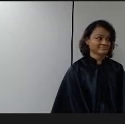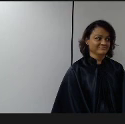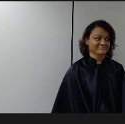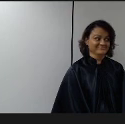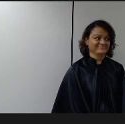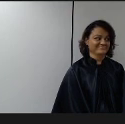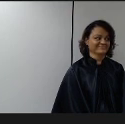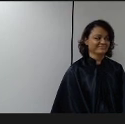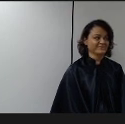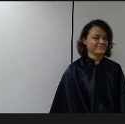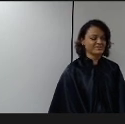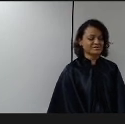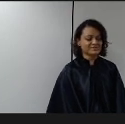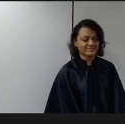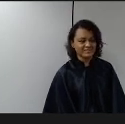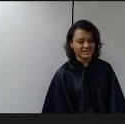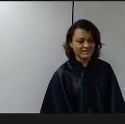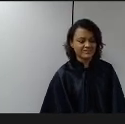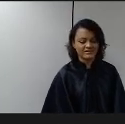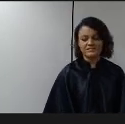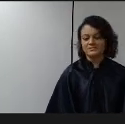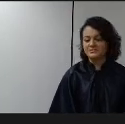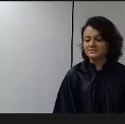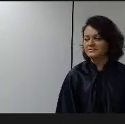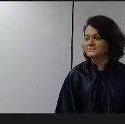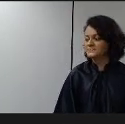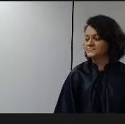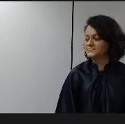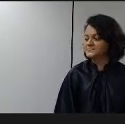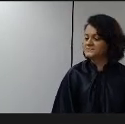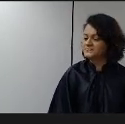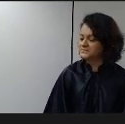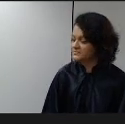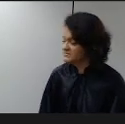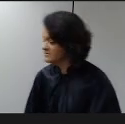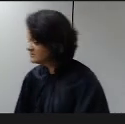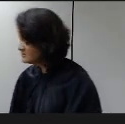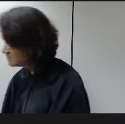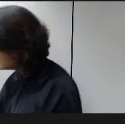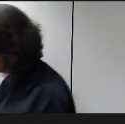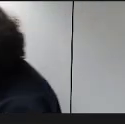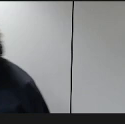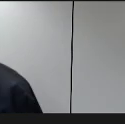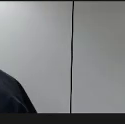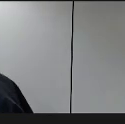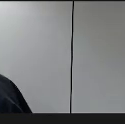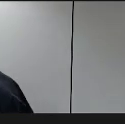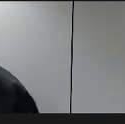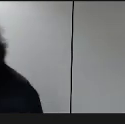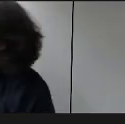de idade de 86 anos, era um homem extremamente lúcido, ativo,